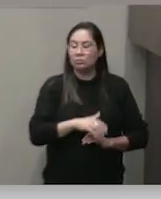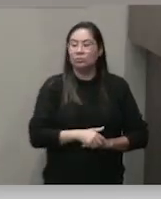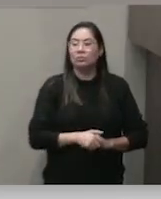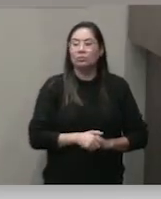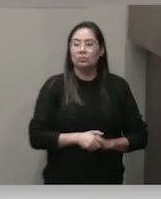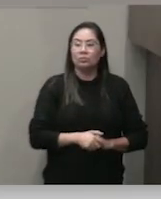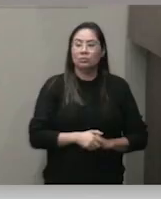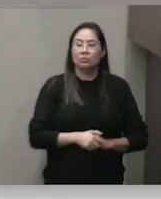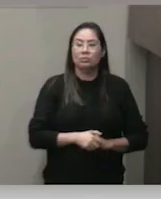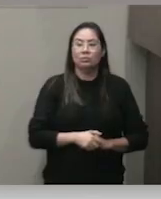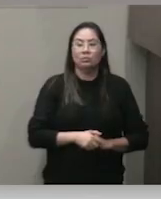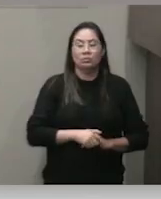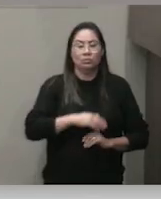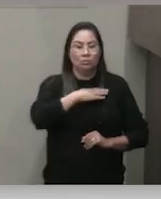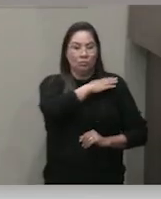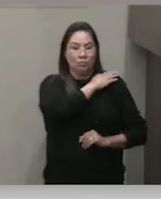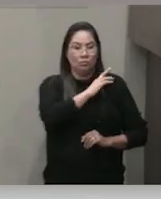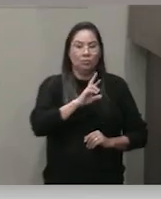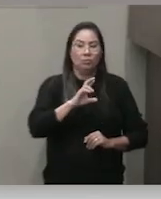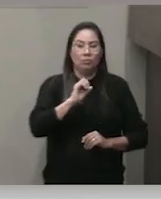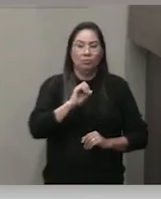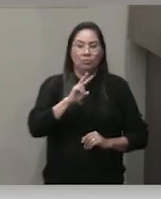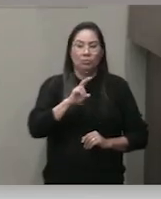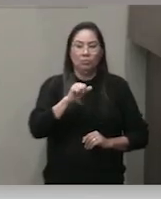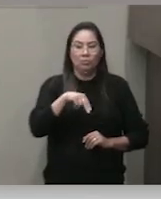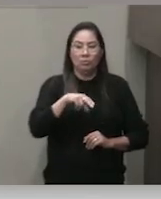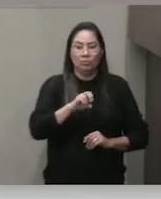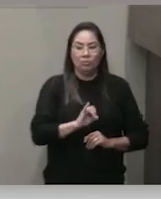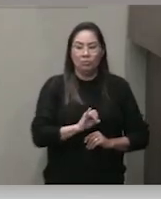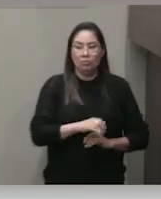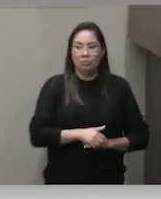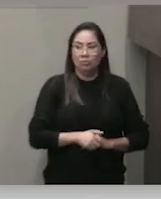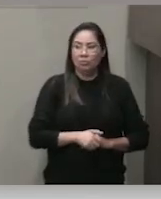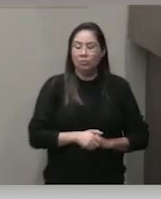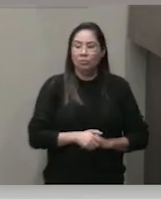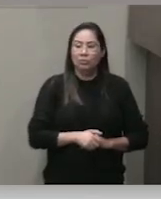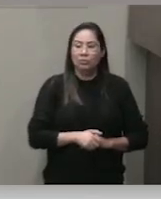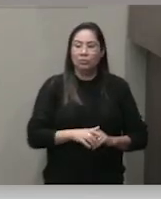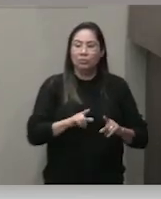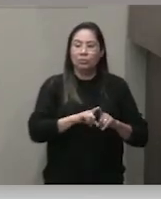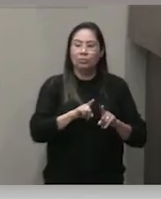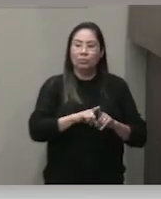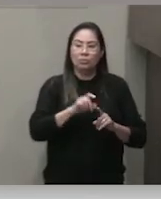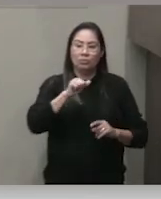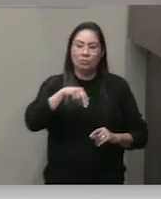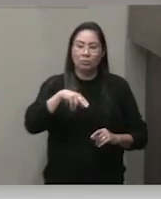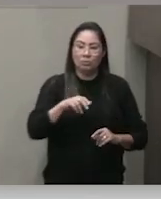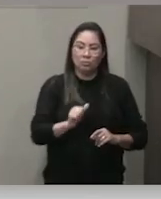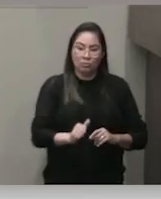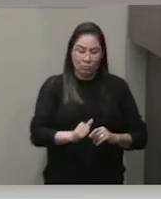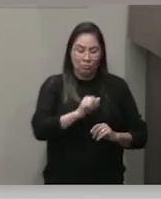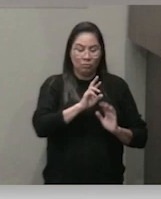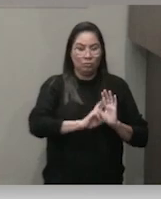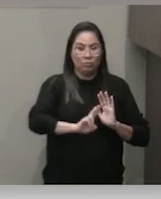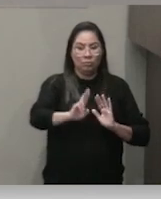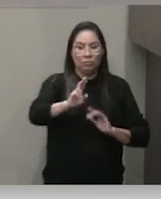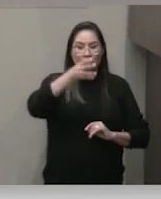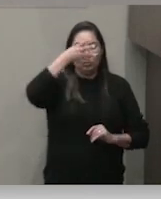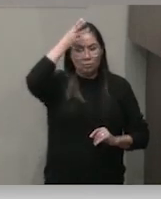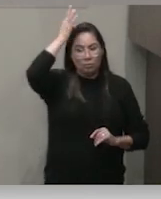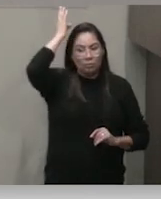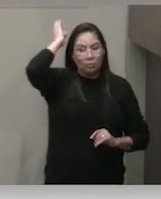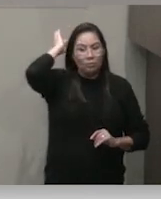Nosso coronel Rovani, major Jefferson, nossa capitã Ana, representando a instituição do Corpo de Bombeiros e demais nobres